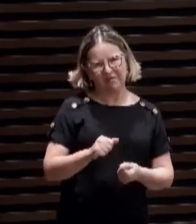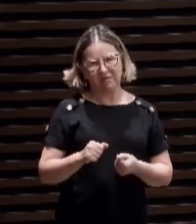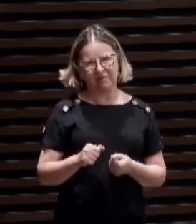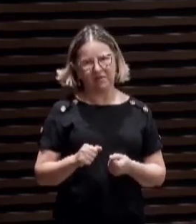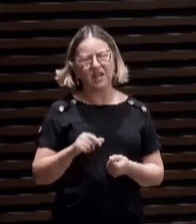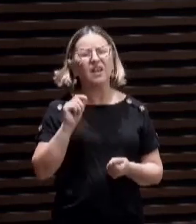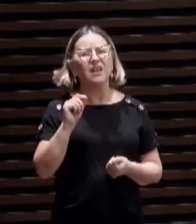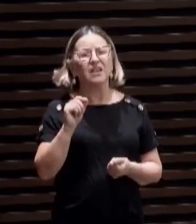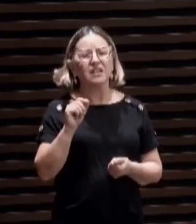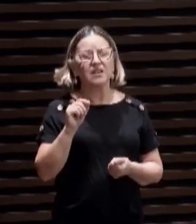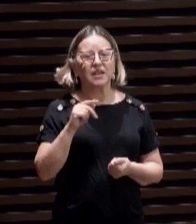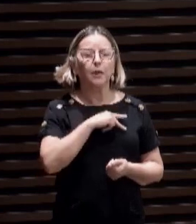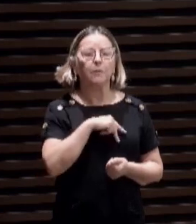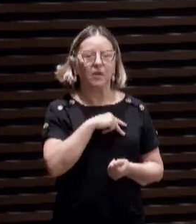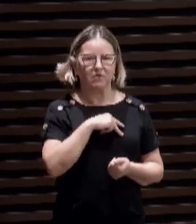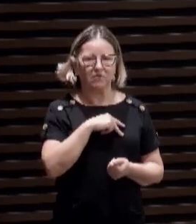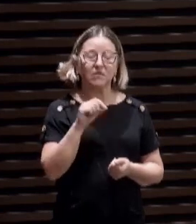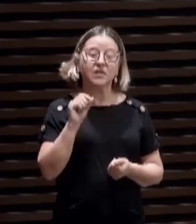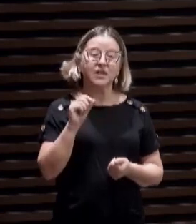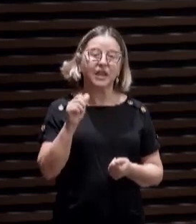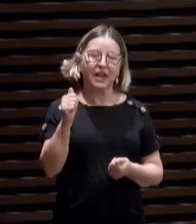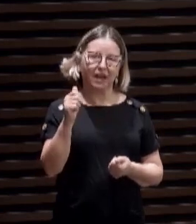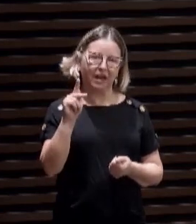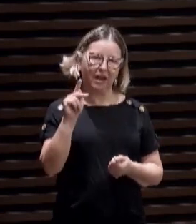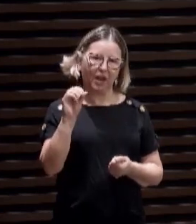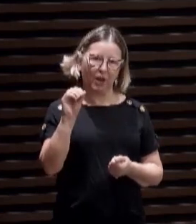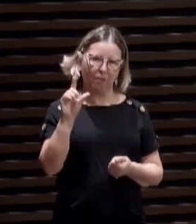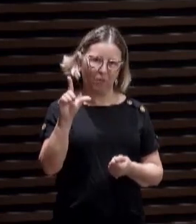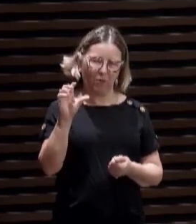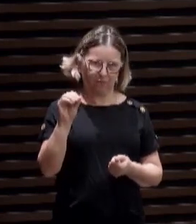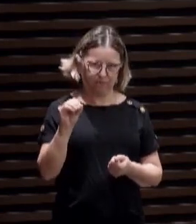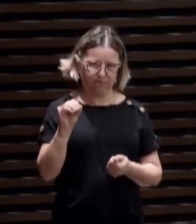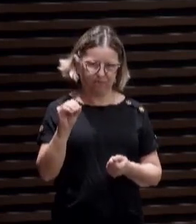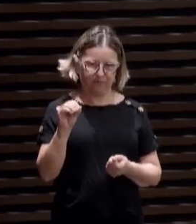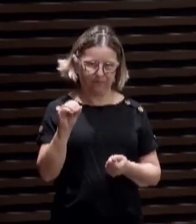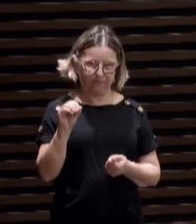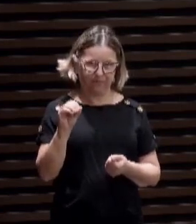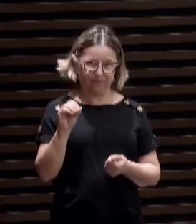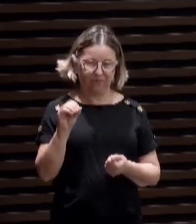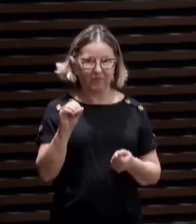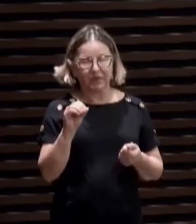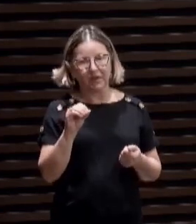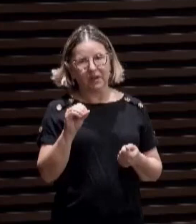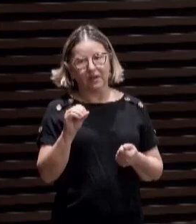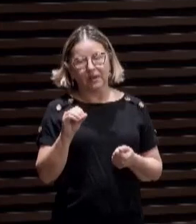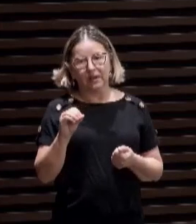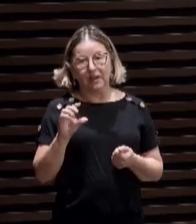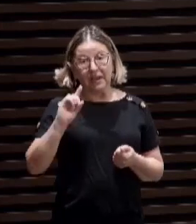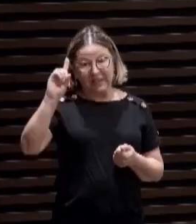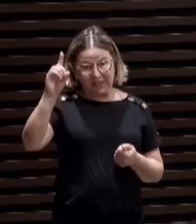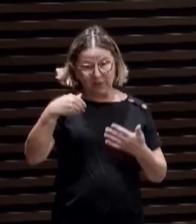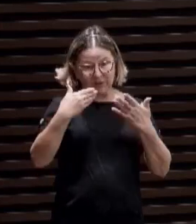meio de quem crestes, e isto conforme o Senhor concedeu a cada um. Eu plantei, Apolo regou,